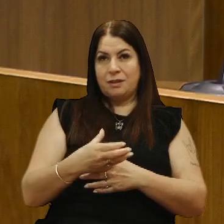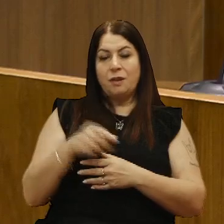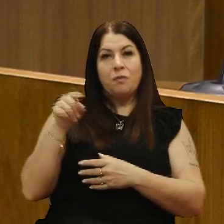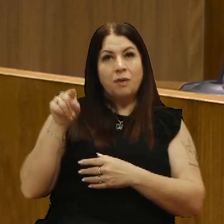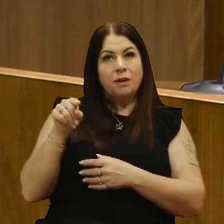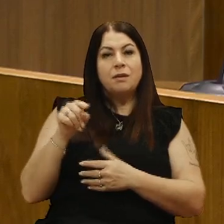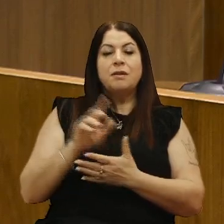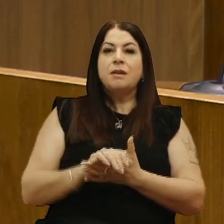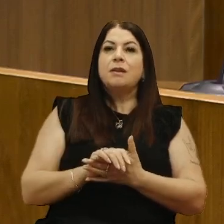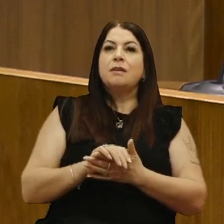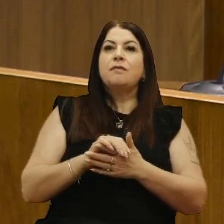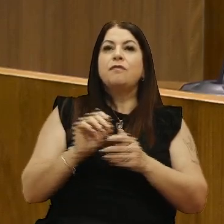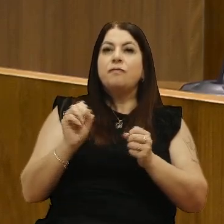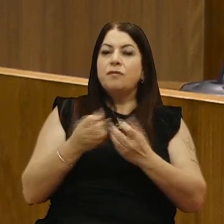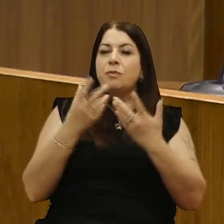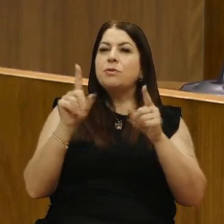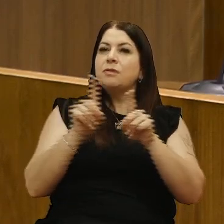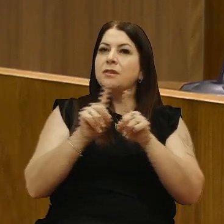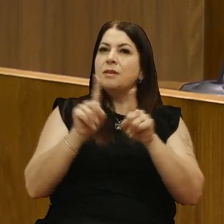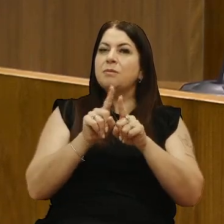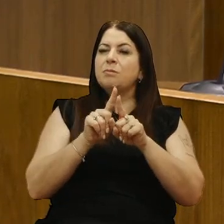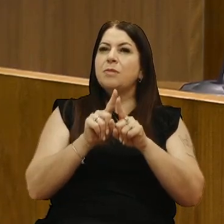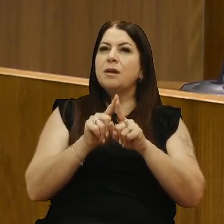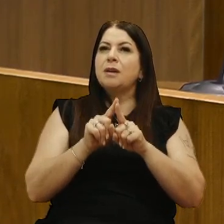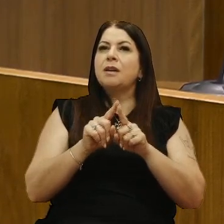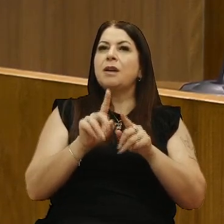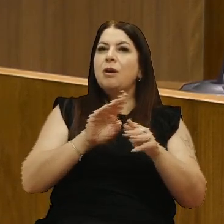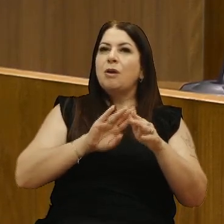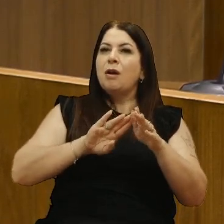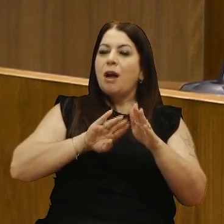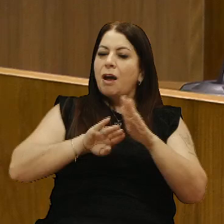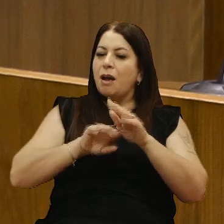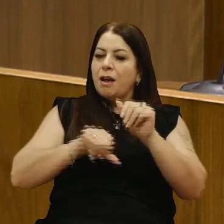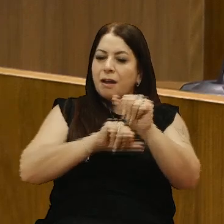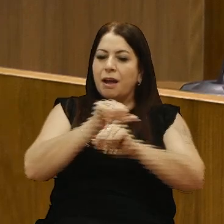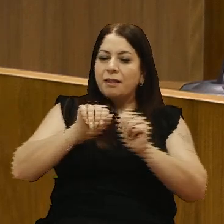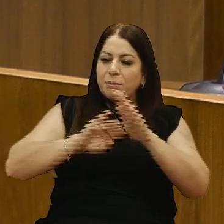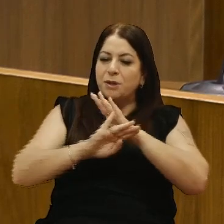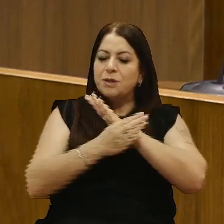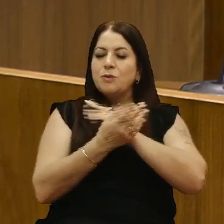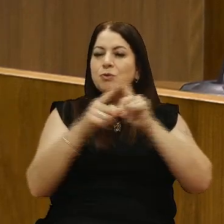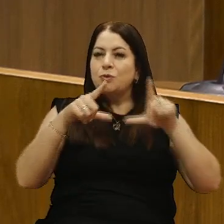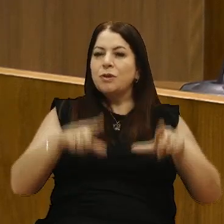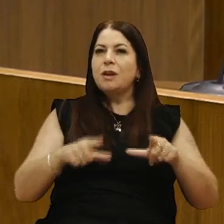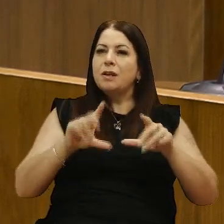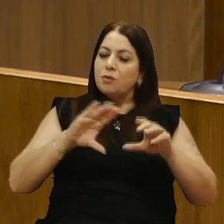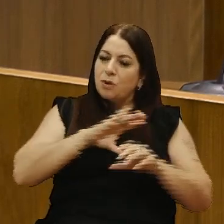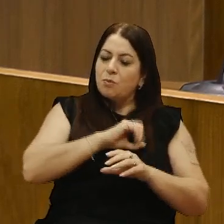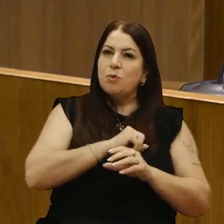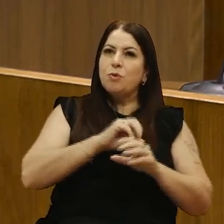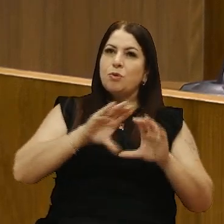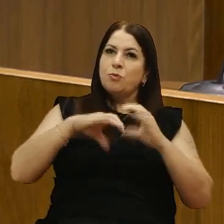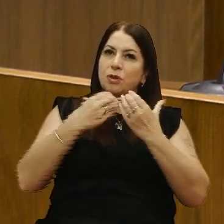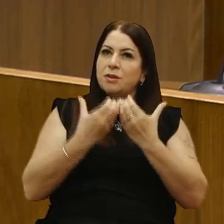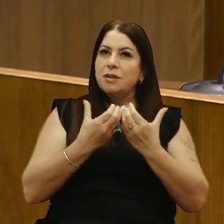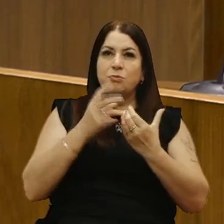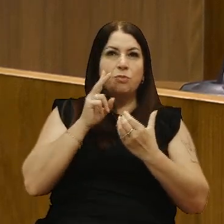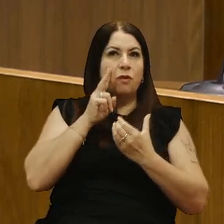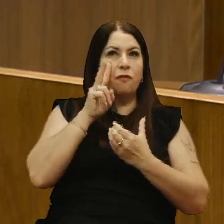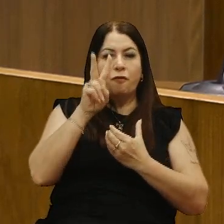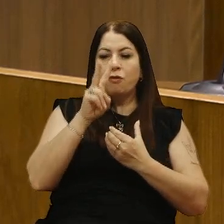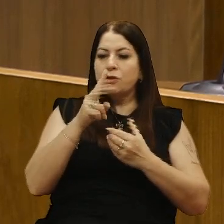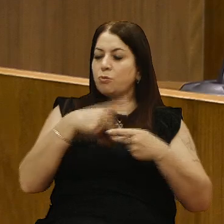Iluminado, celebramos também a resiliência, o amor, a comunidade e a força de um povo que não